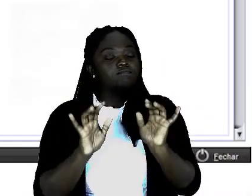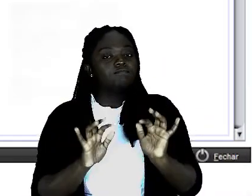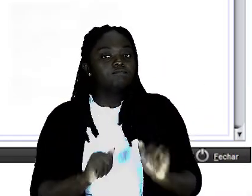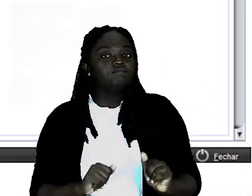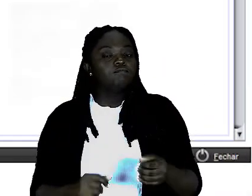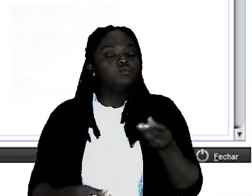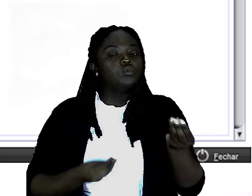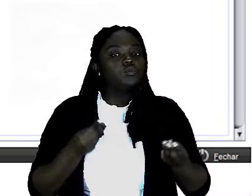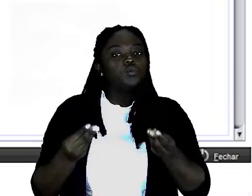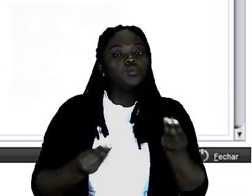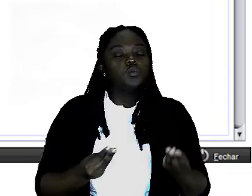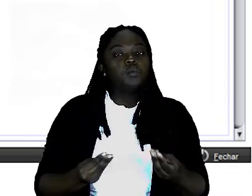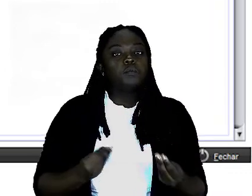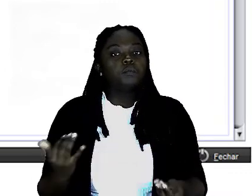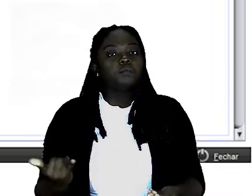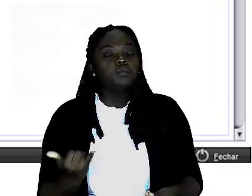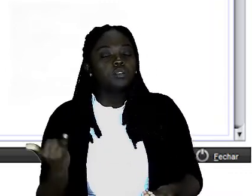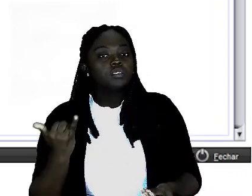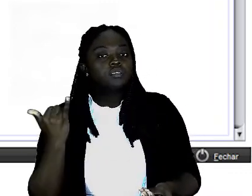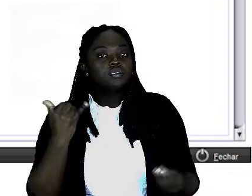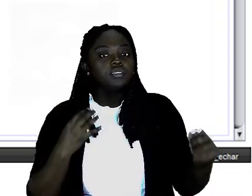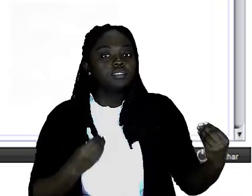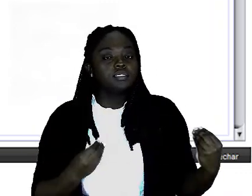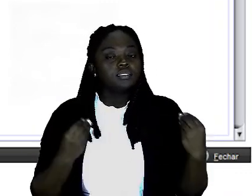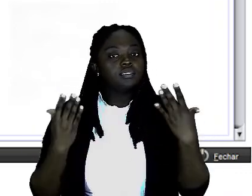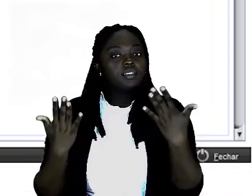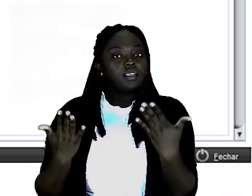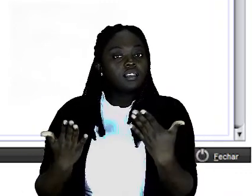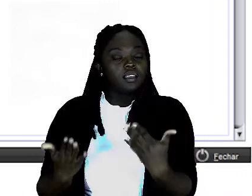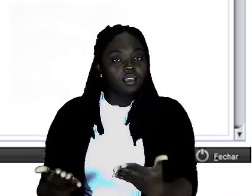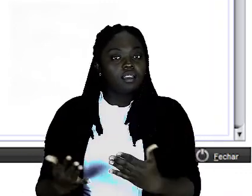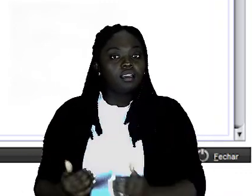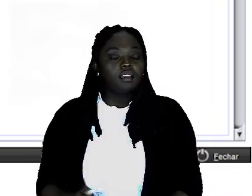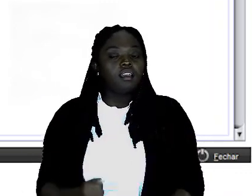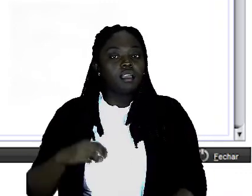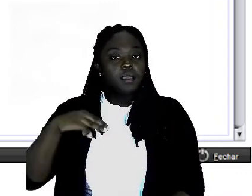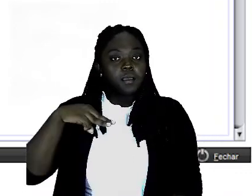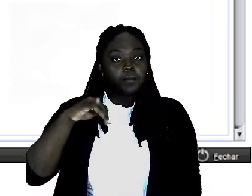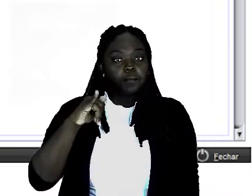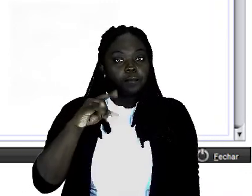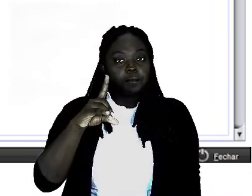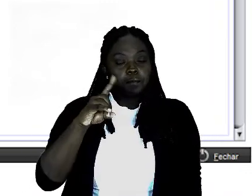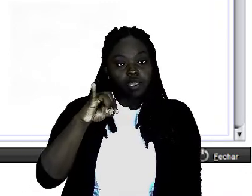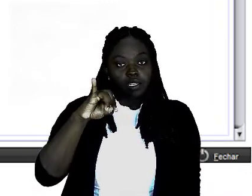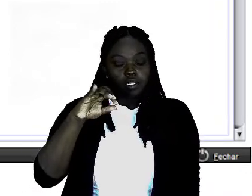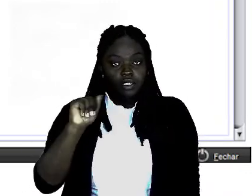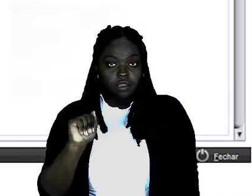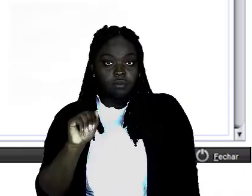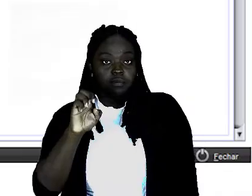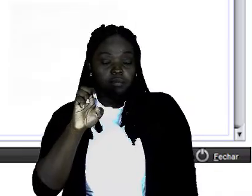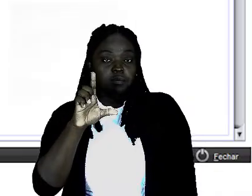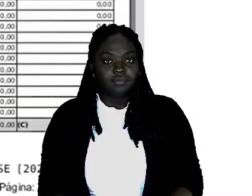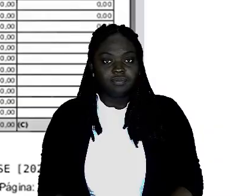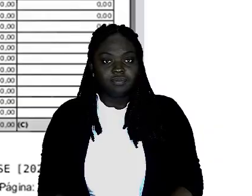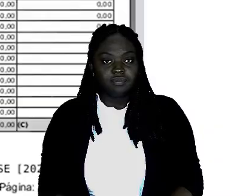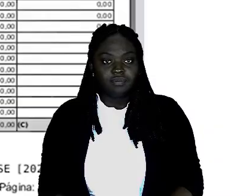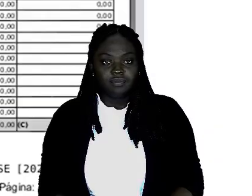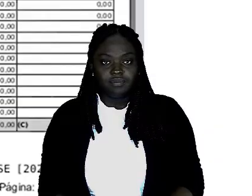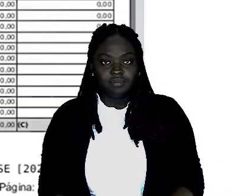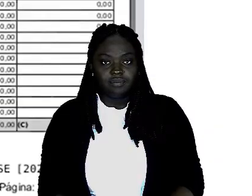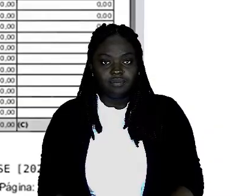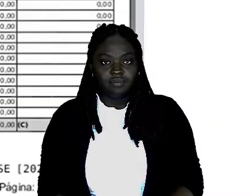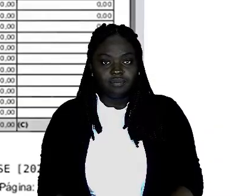a necessidade de entrega da mídia eletrônica. Clique em OK.